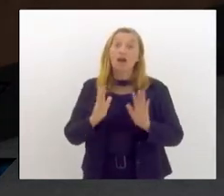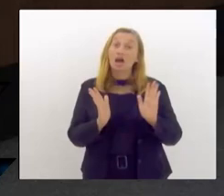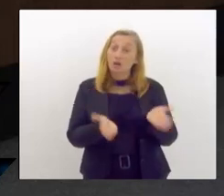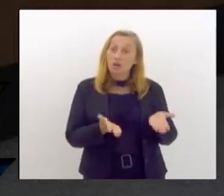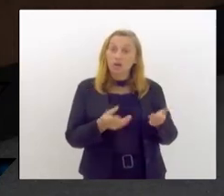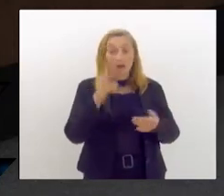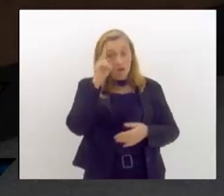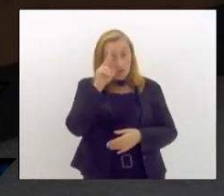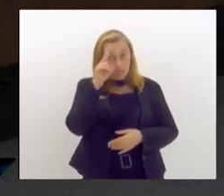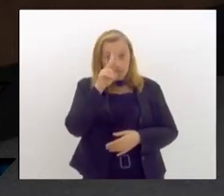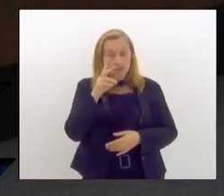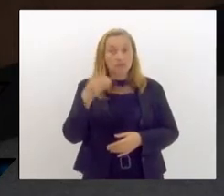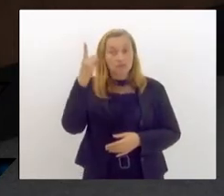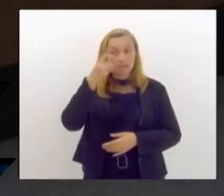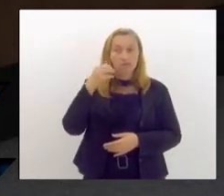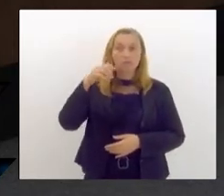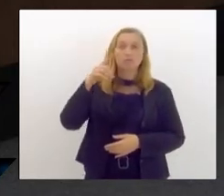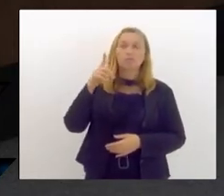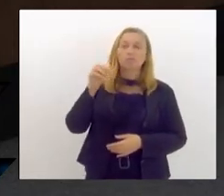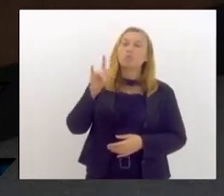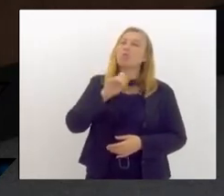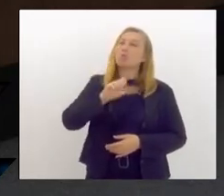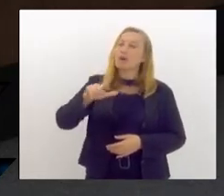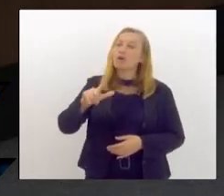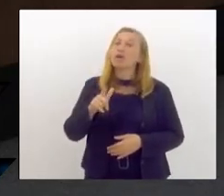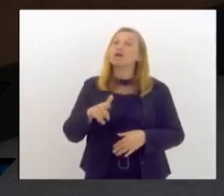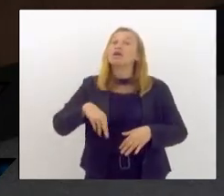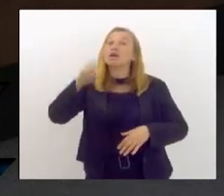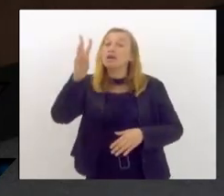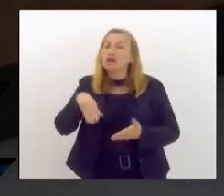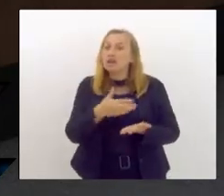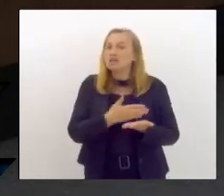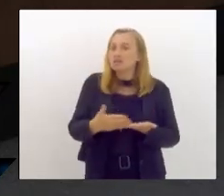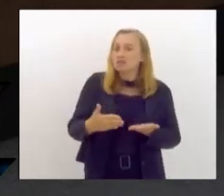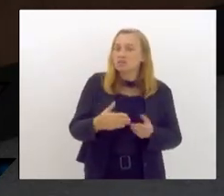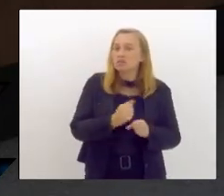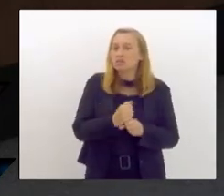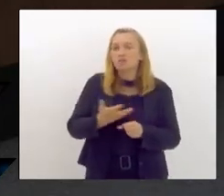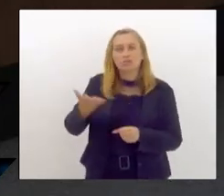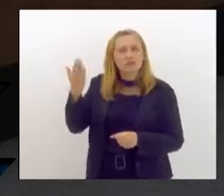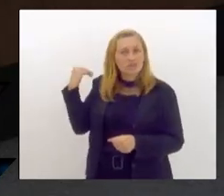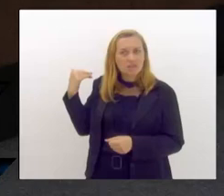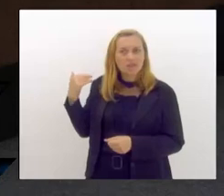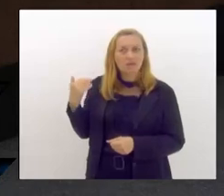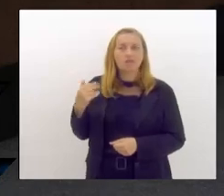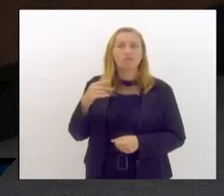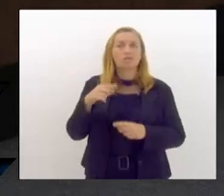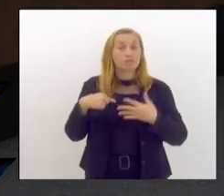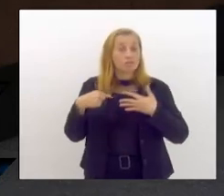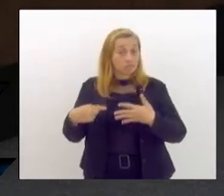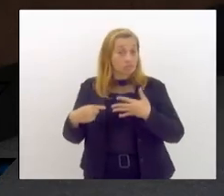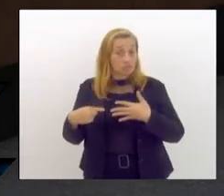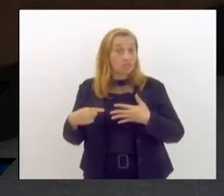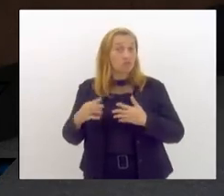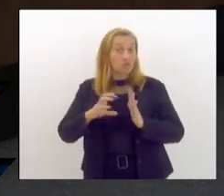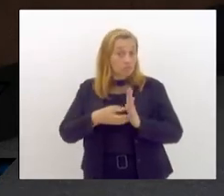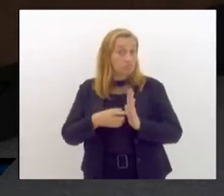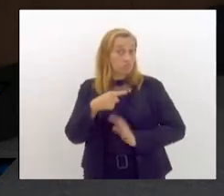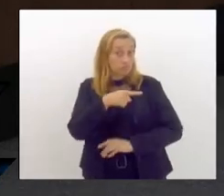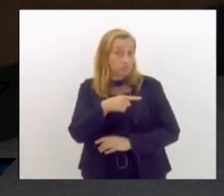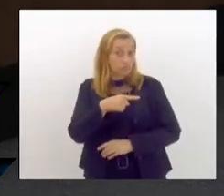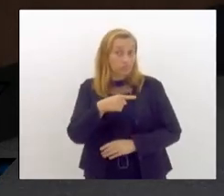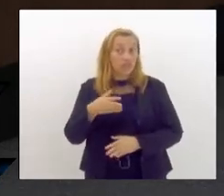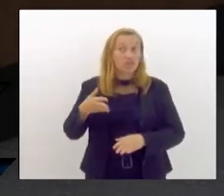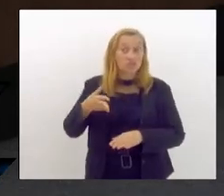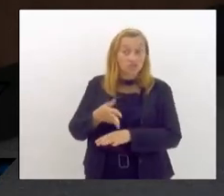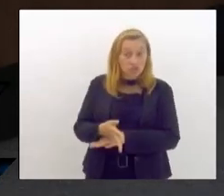lembrando, deputado Pobel, Vossa Excelência se recorda bem que quem começou isso na legislatura anterior foi o PSOL, que